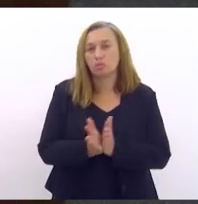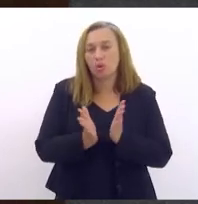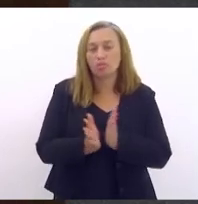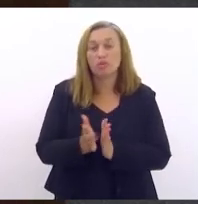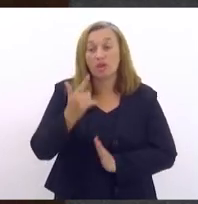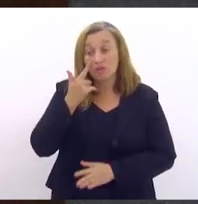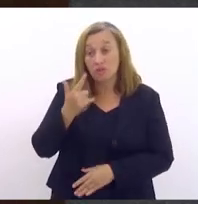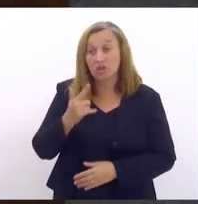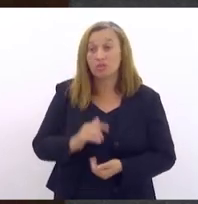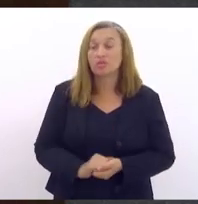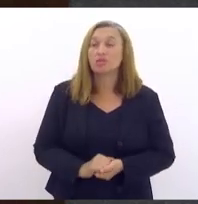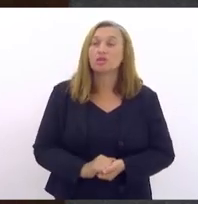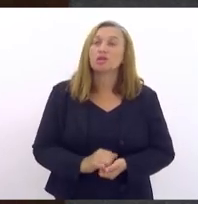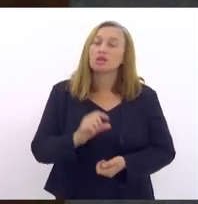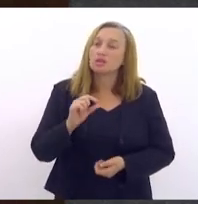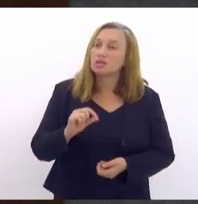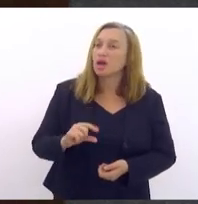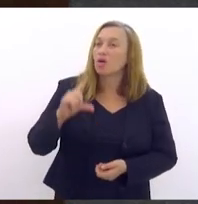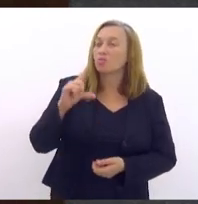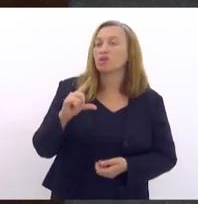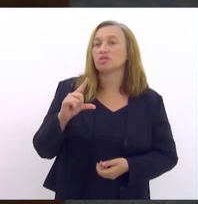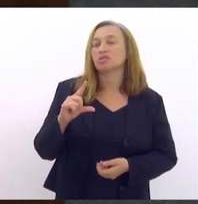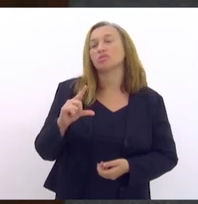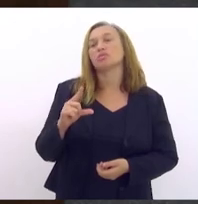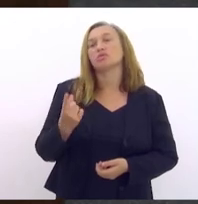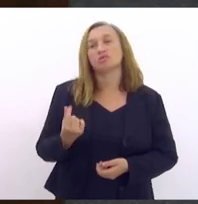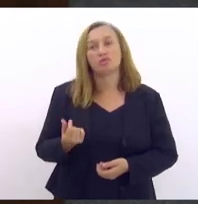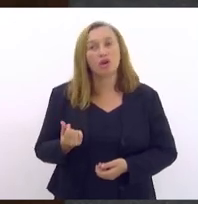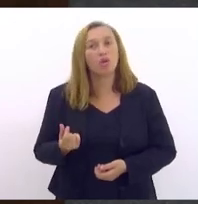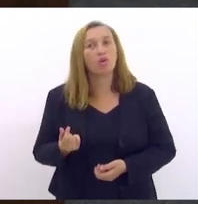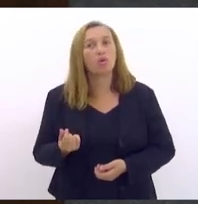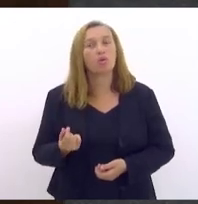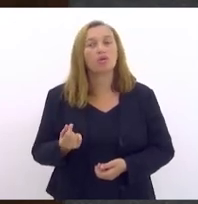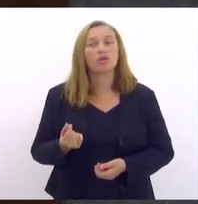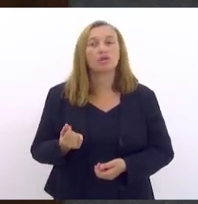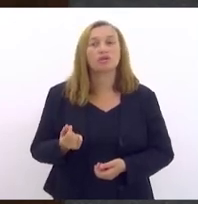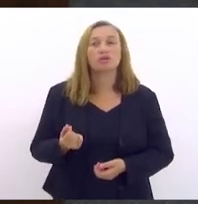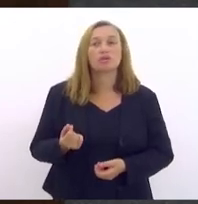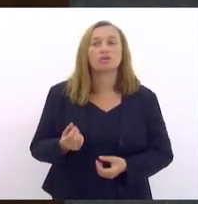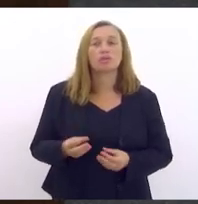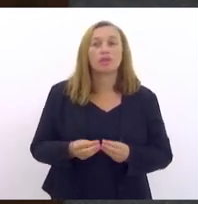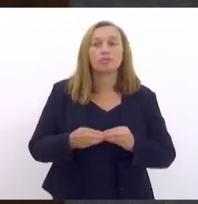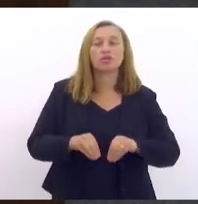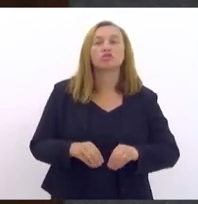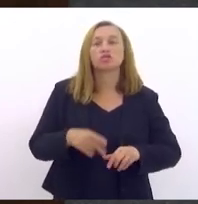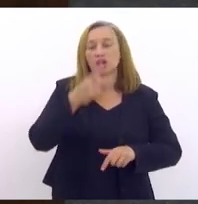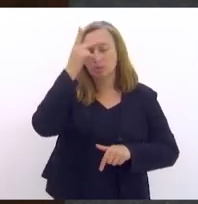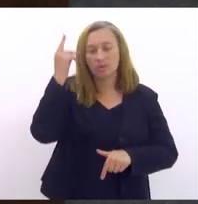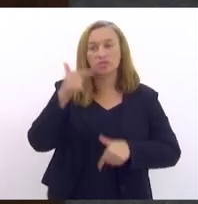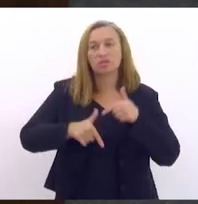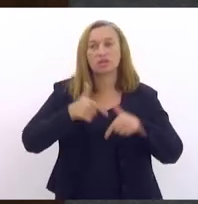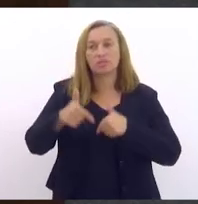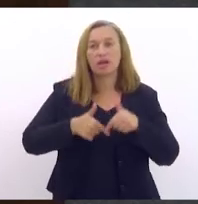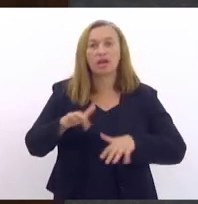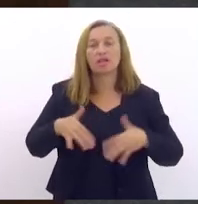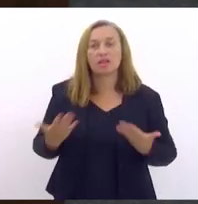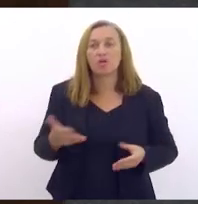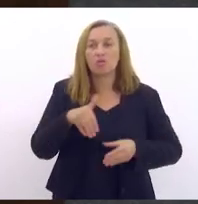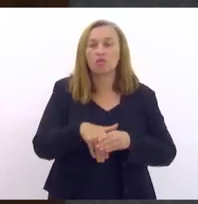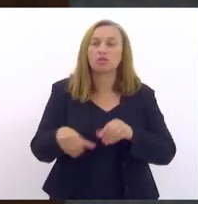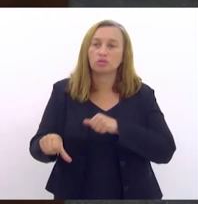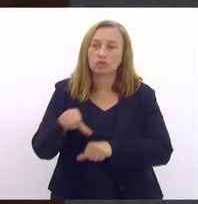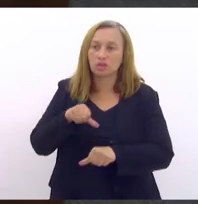esse aumento de alíquota vai ao contribuinte, vai ao trabalhador. Então, nosso voto é